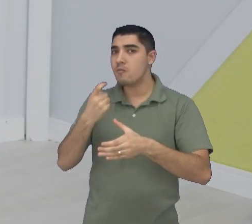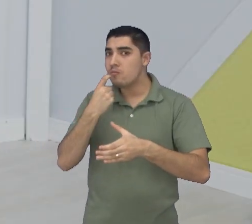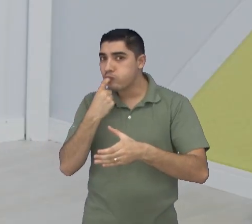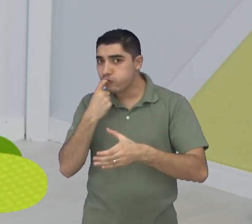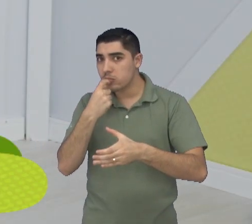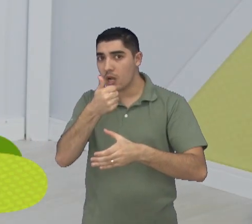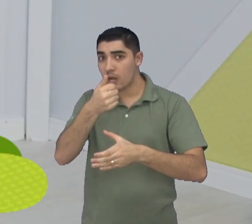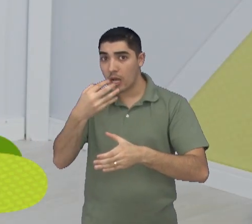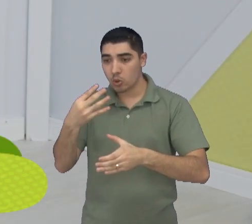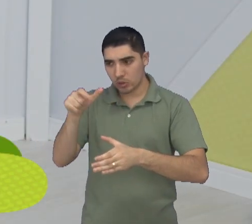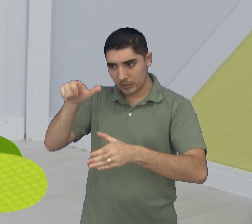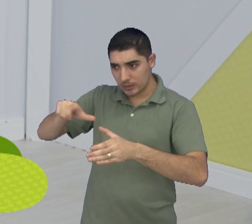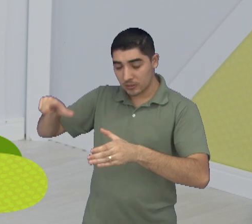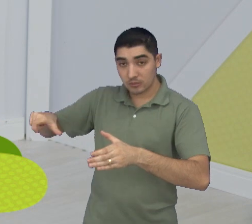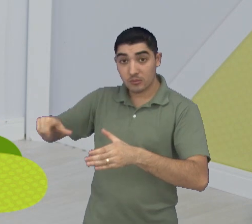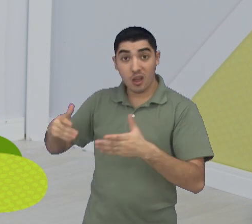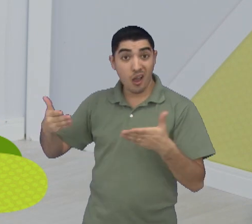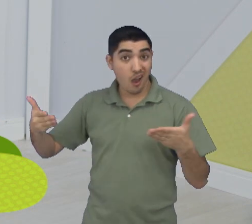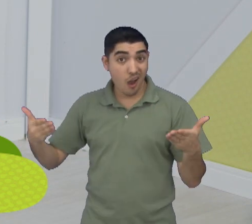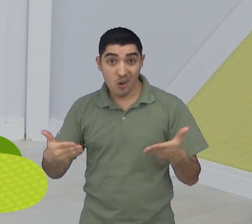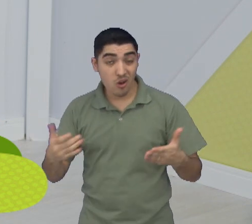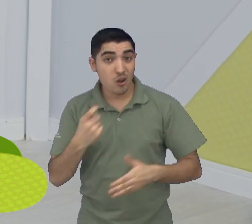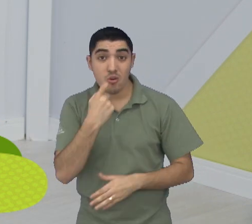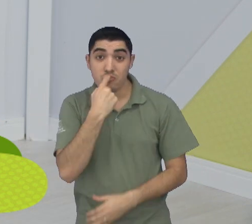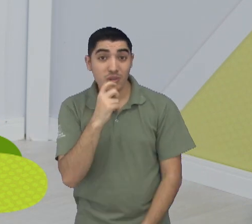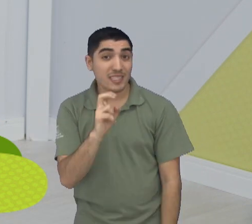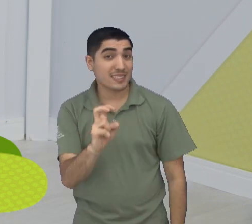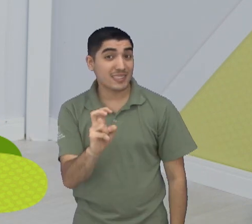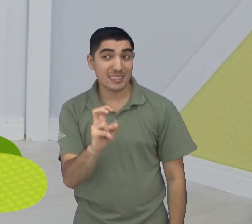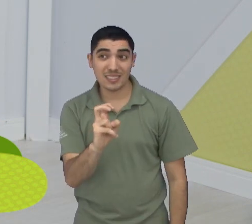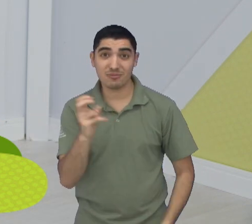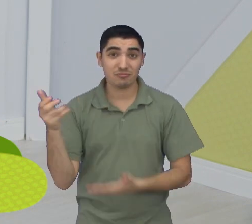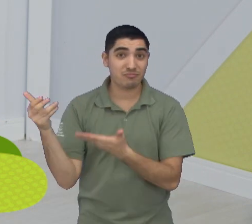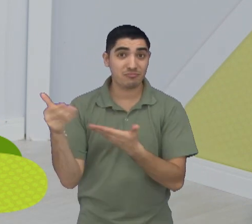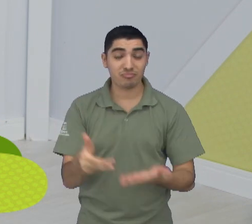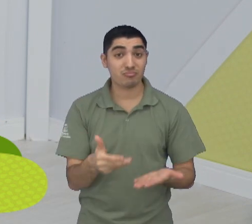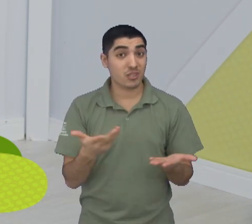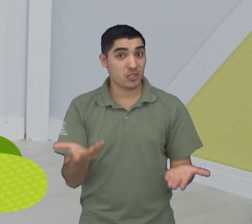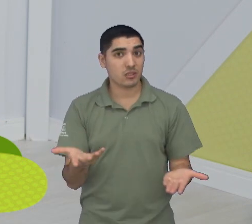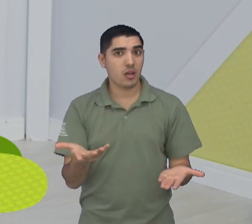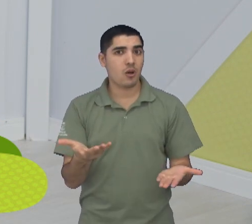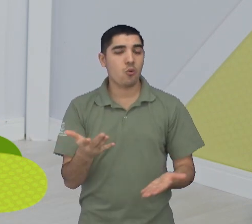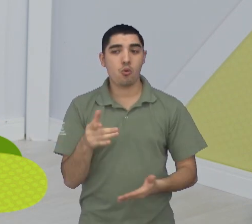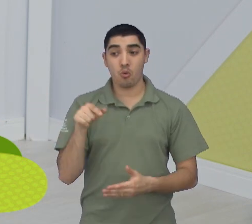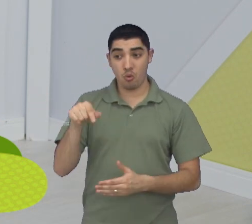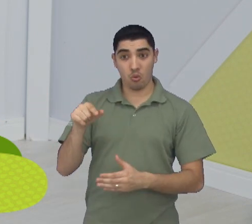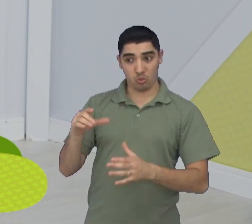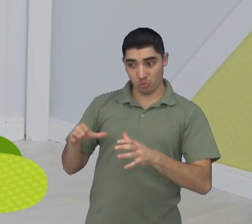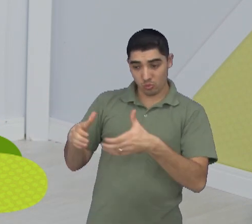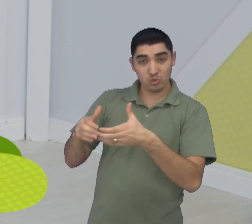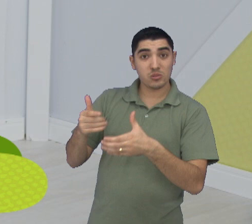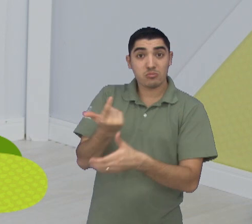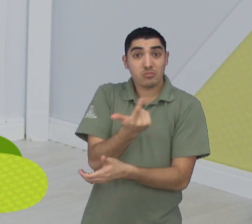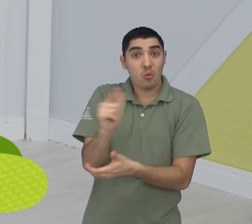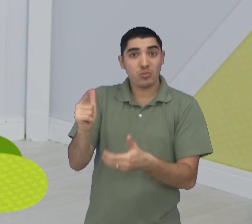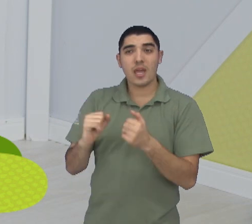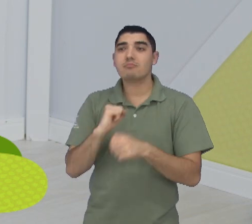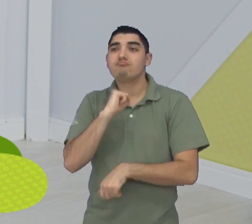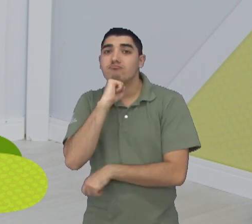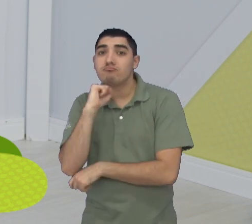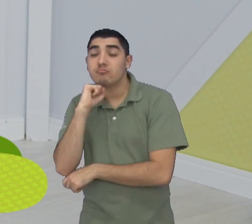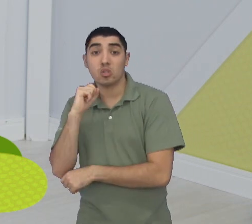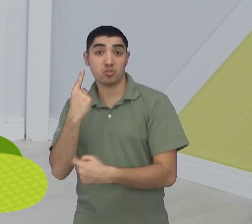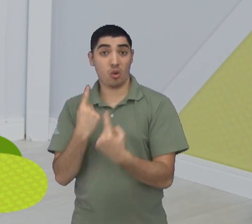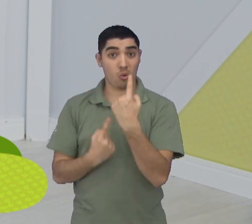jogadores, restariam apenas 5 jogadores para vir para São José, ou seja, um time completo sem reservas, um goleiro e mais 4 na